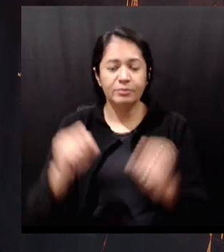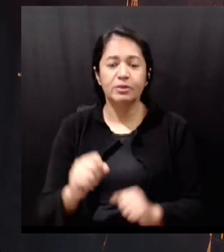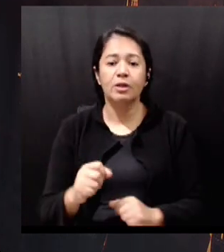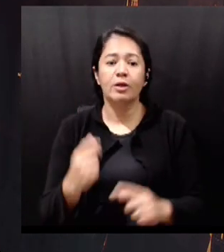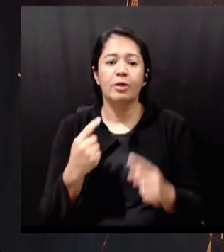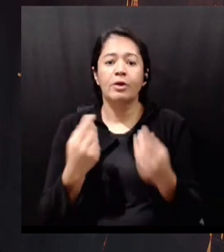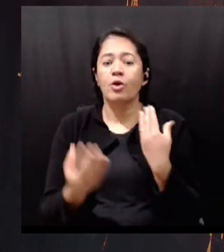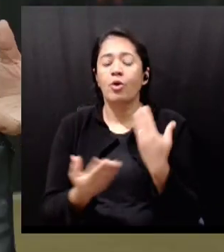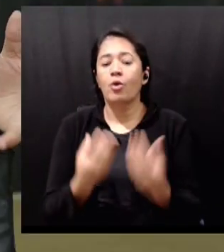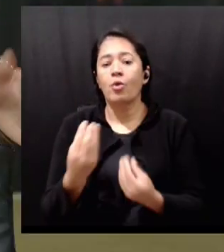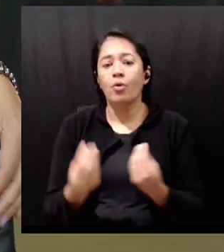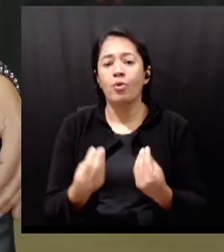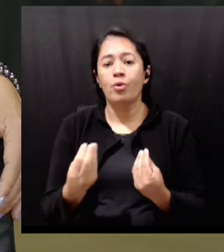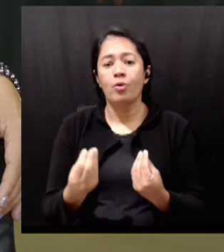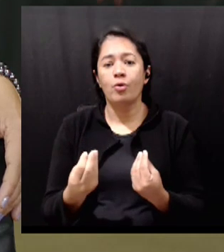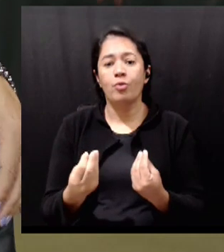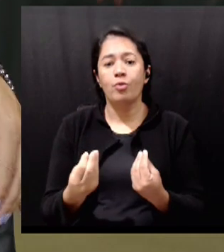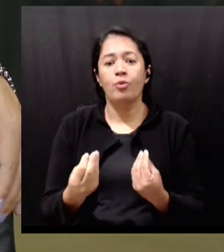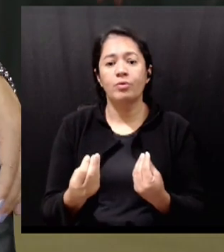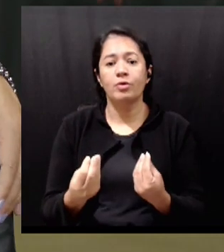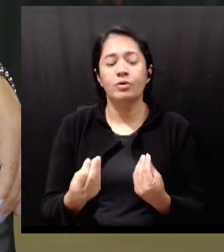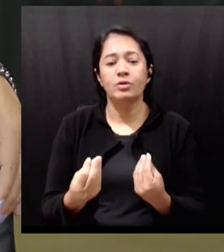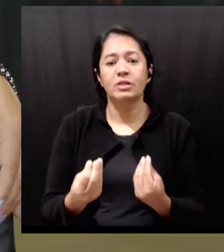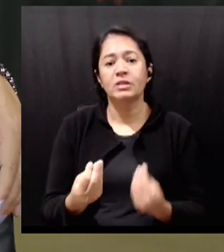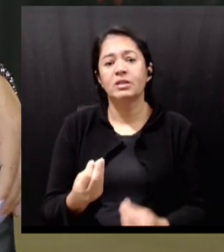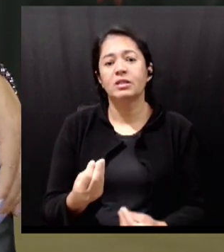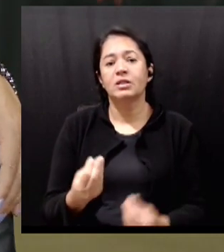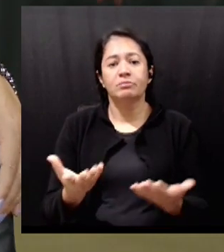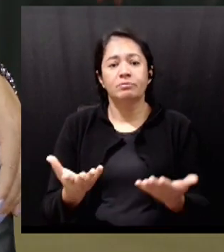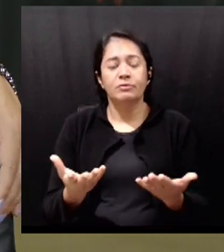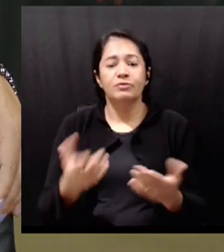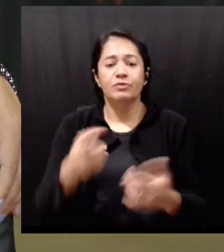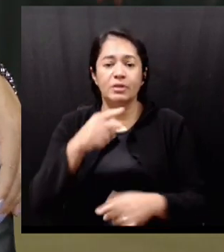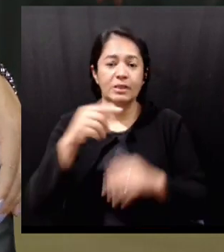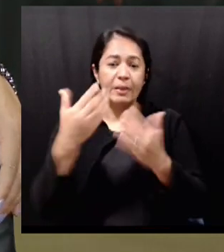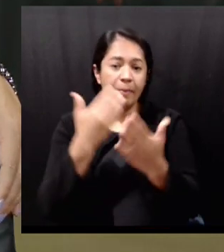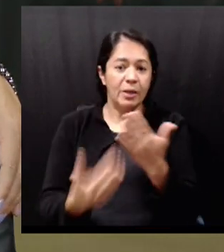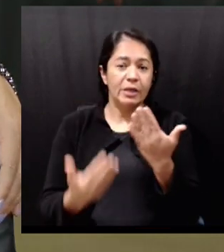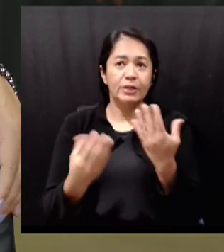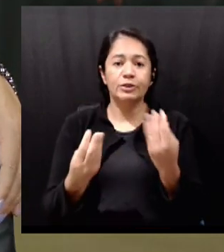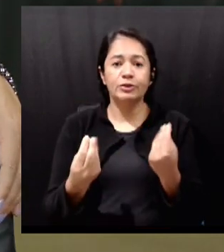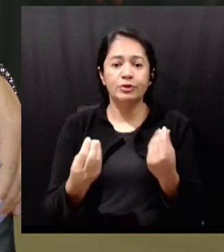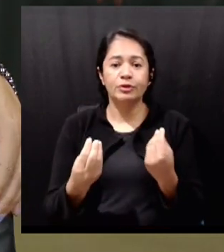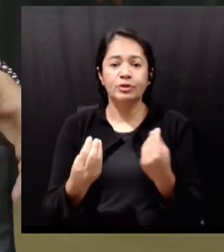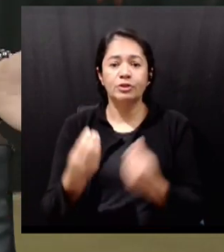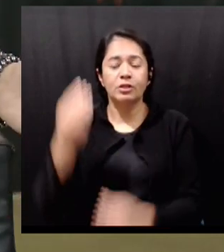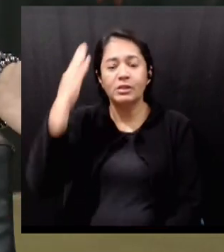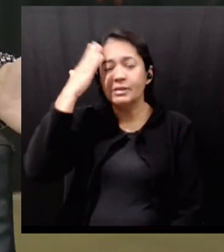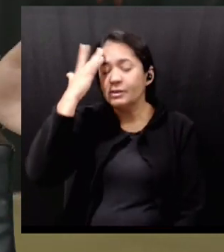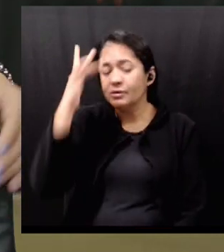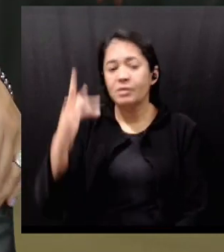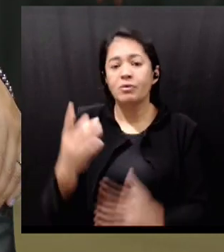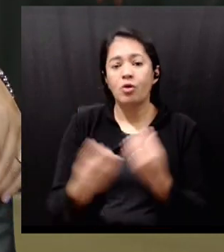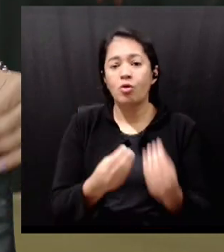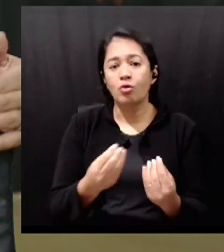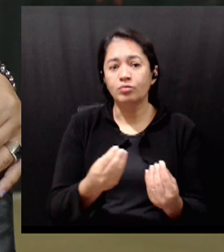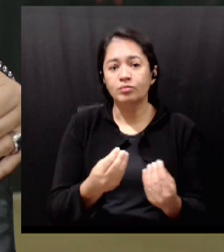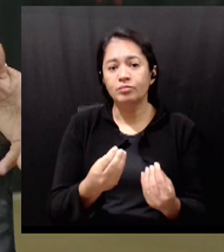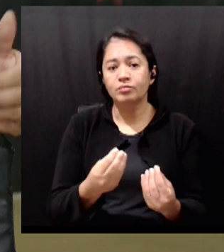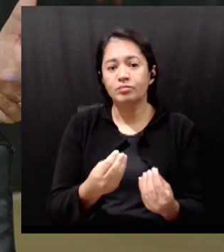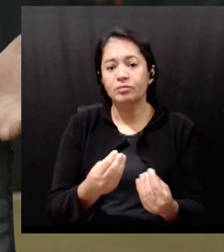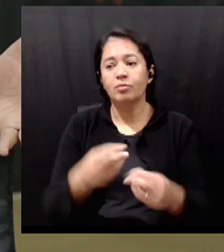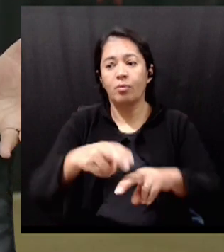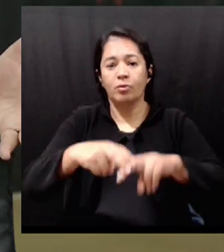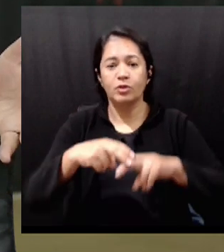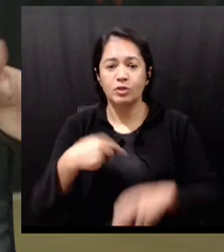a exaustão, ela tá tão exacerbada que você perde um pouquinho a noção e acaba explodindo. E é por isso que a gente está